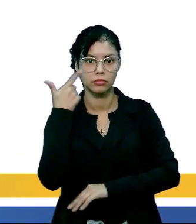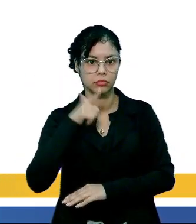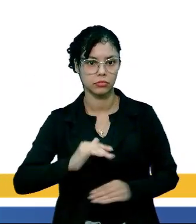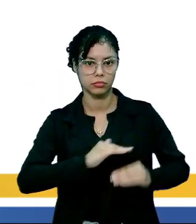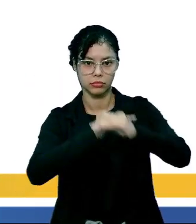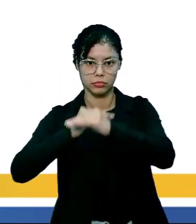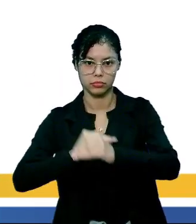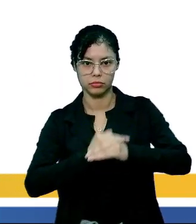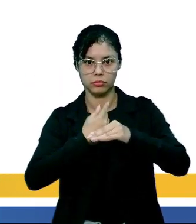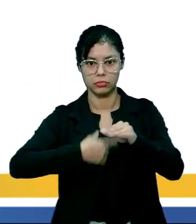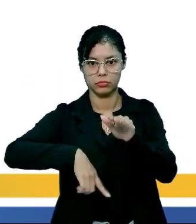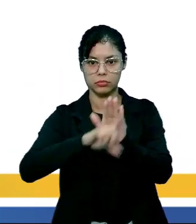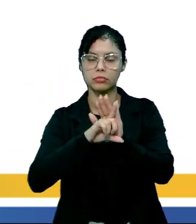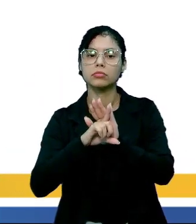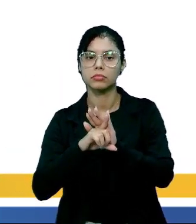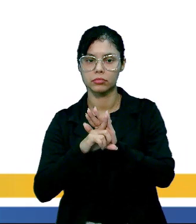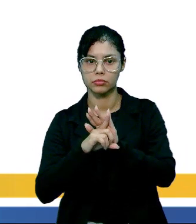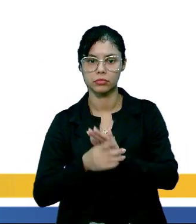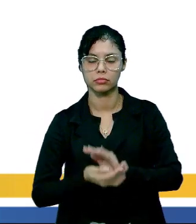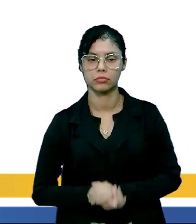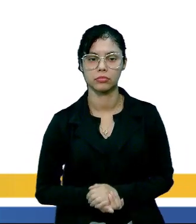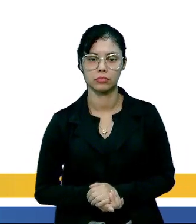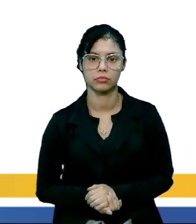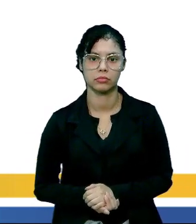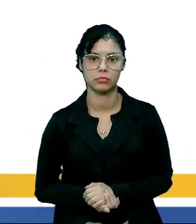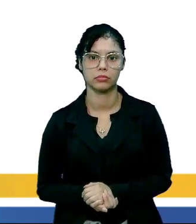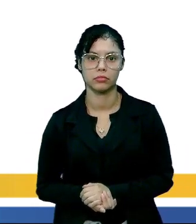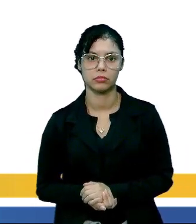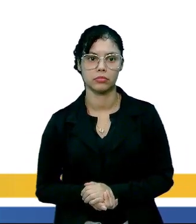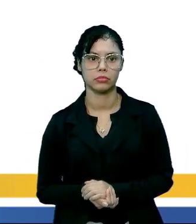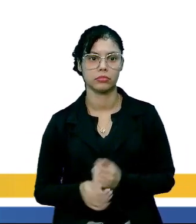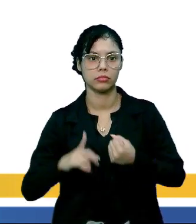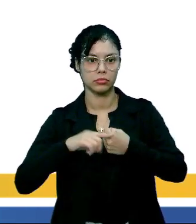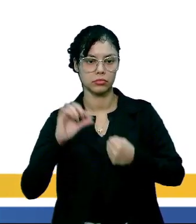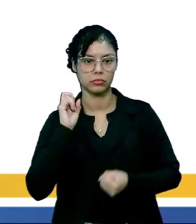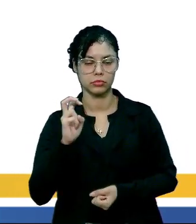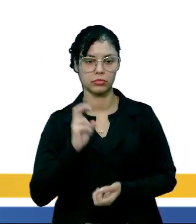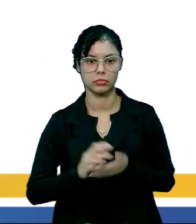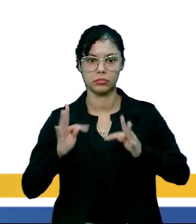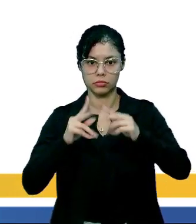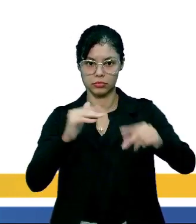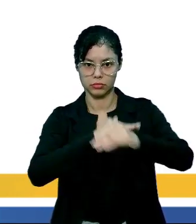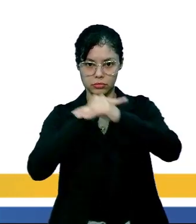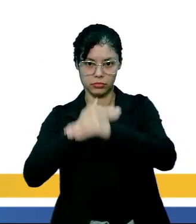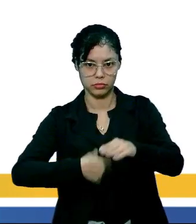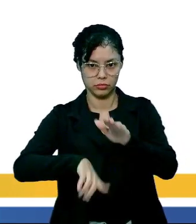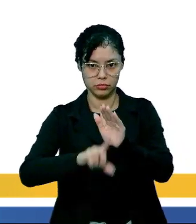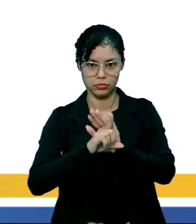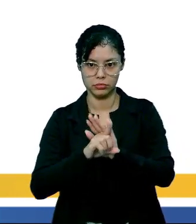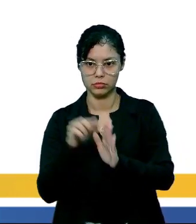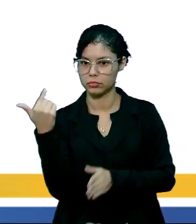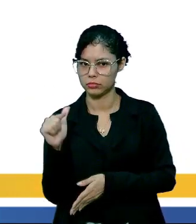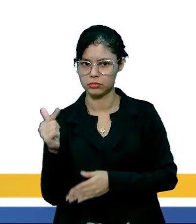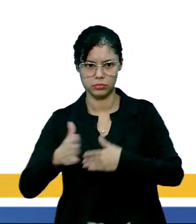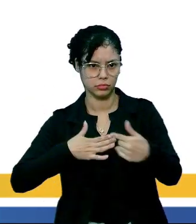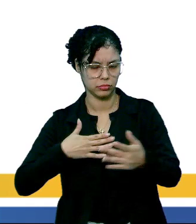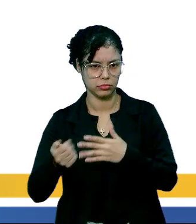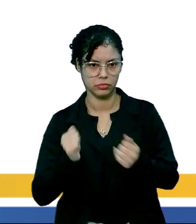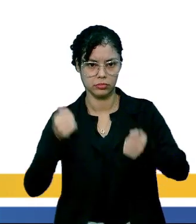garantias fundamentais dos seres humanos, né? Então, nós temos aí no artigo 5º, todos são iguais perante a